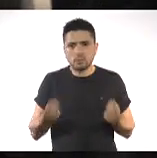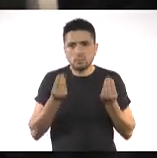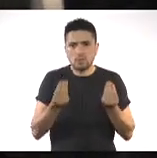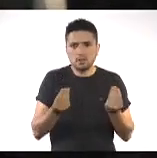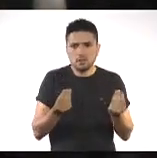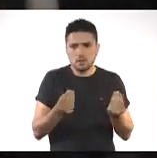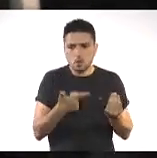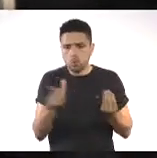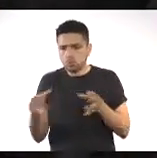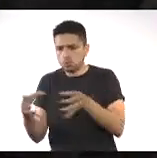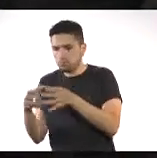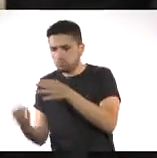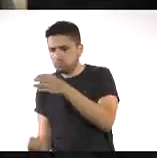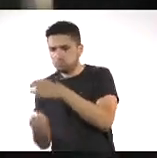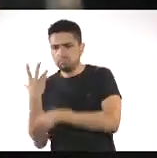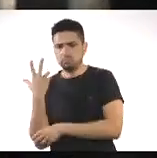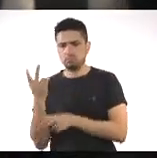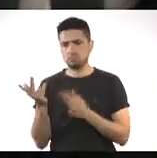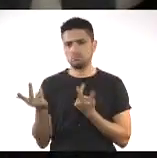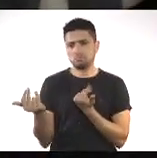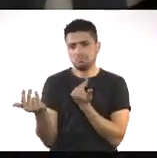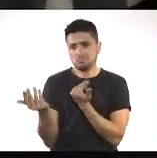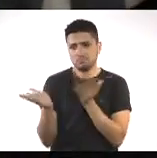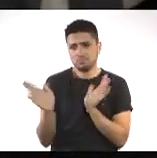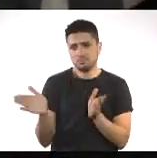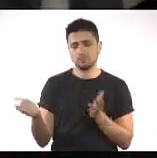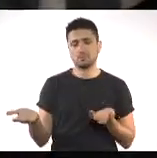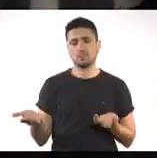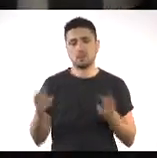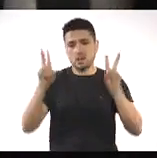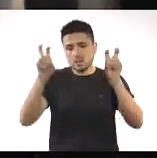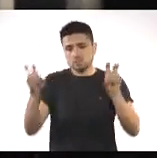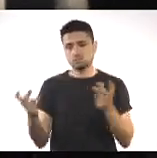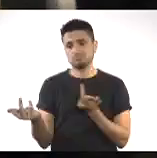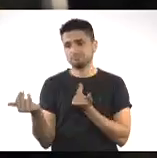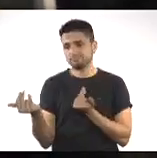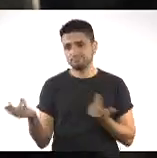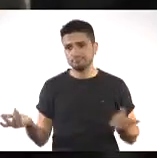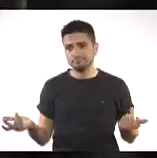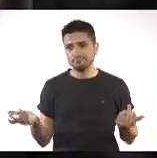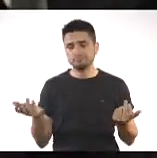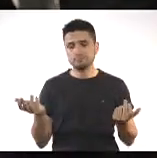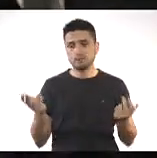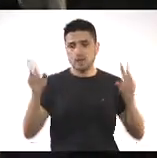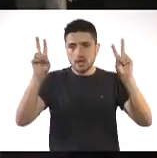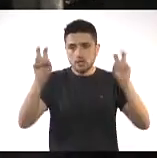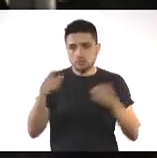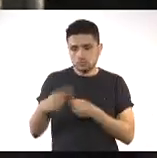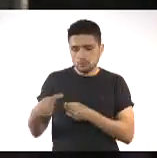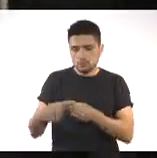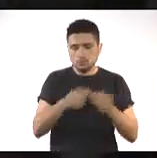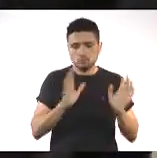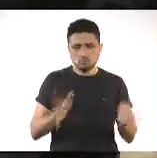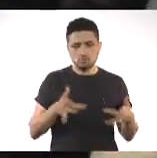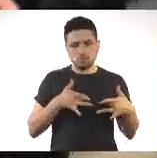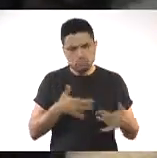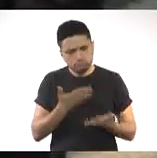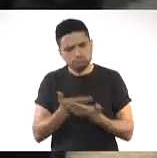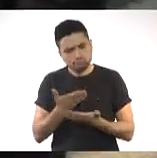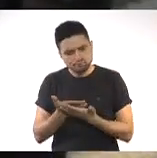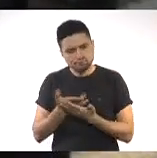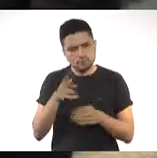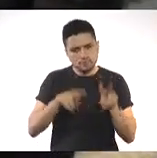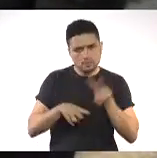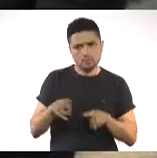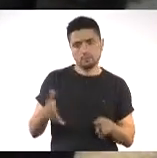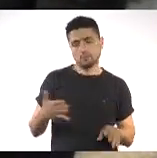dessa comissão paralela a um tema que já é afeto aos assuntos municipais e que a gente está debruçado em cima disso. Essa é a